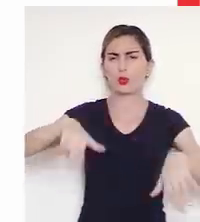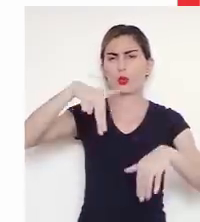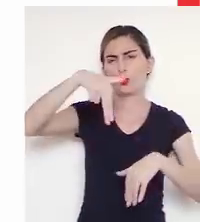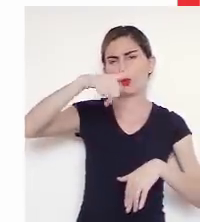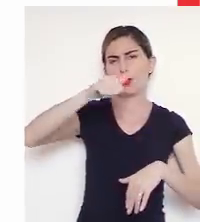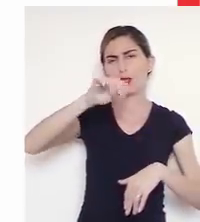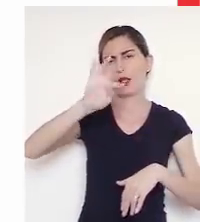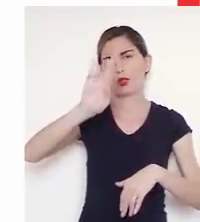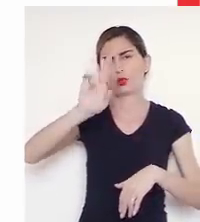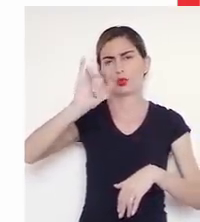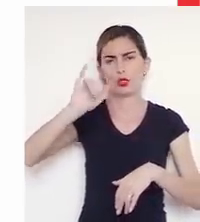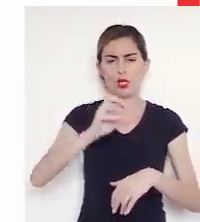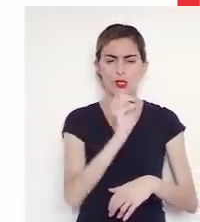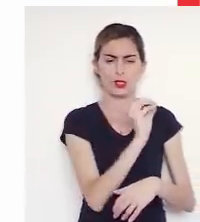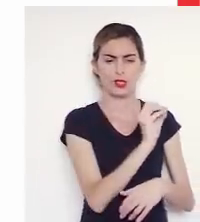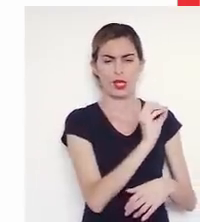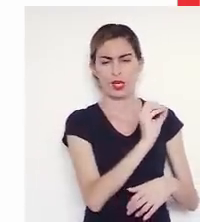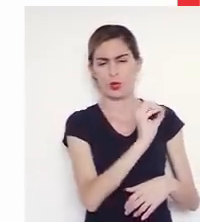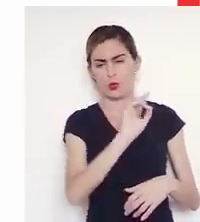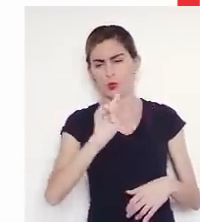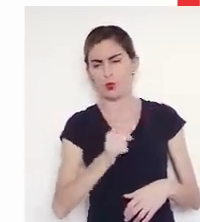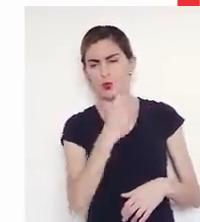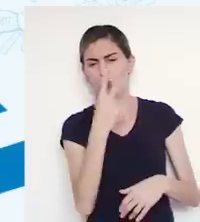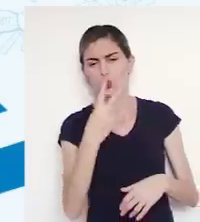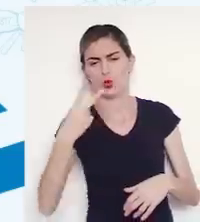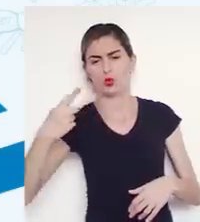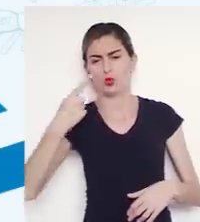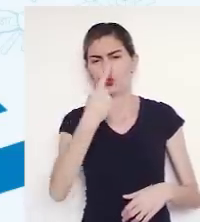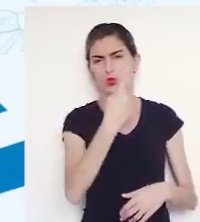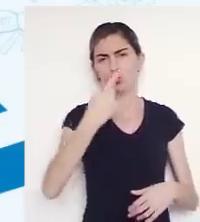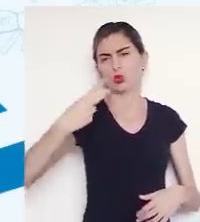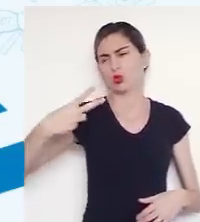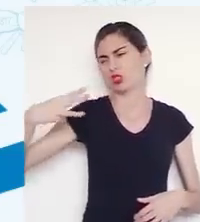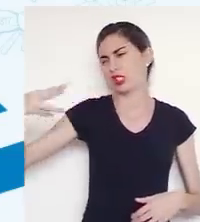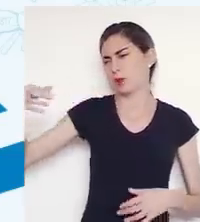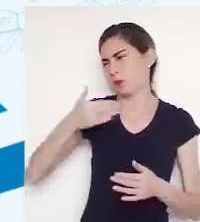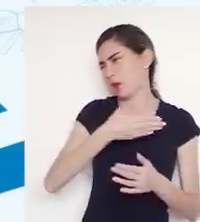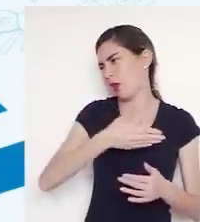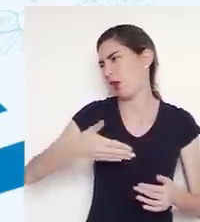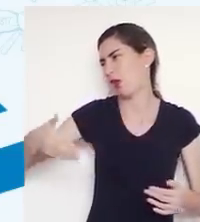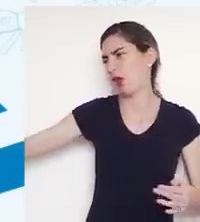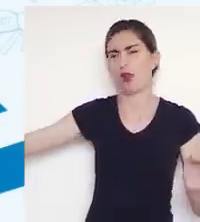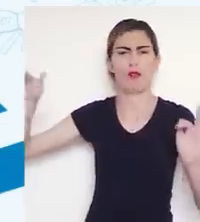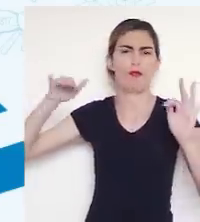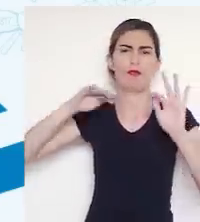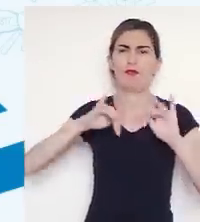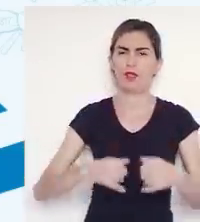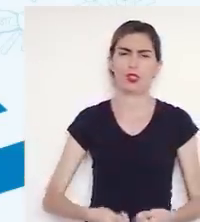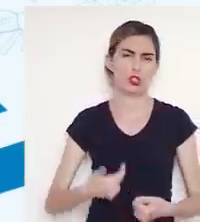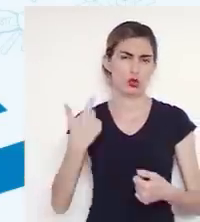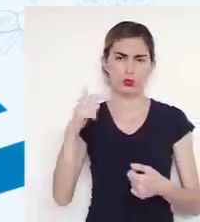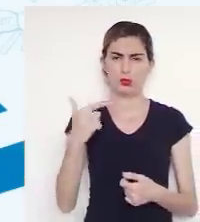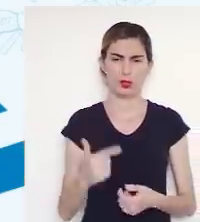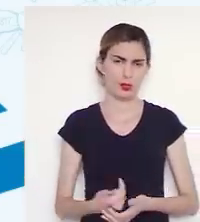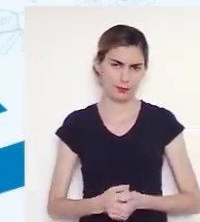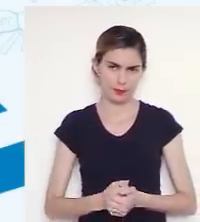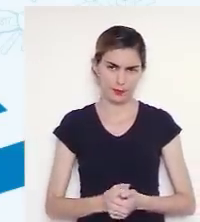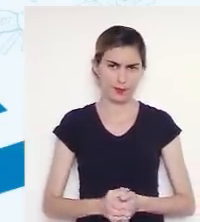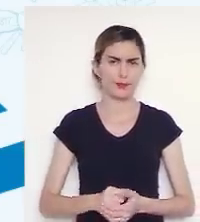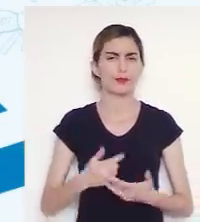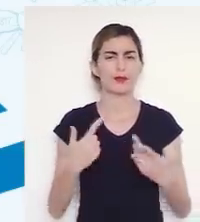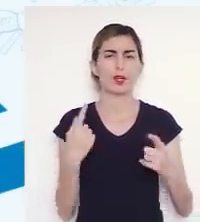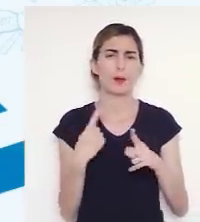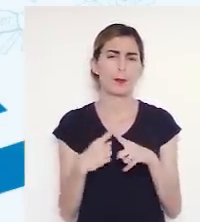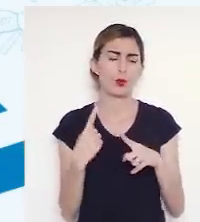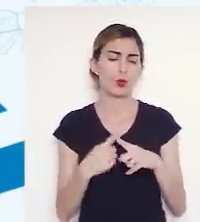de 0 ao infinito. E aí, quando eu era criança, dá uma olhada aqui para mim. Não sei se você já parou para pensar